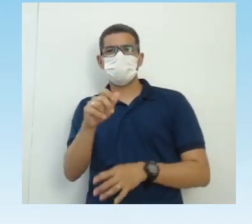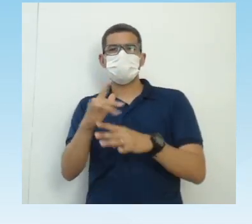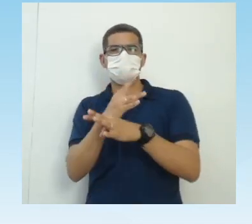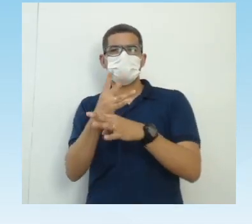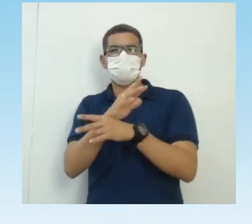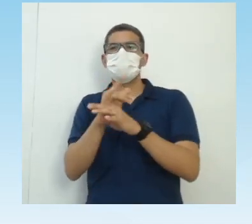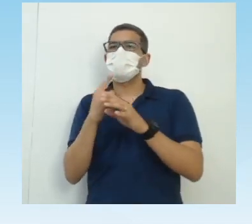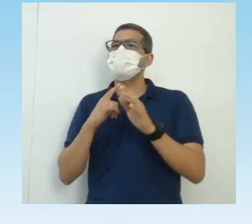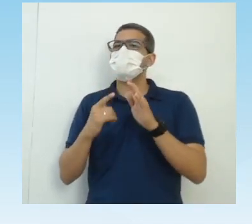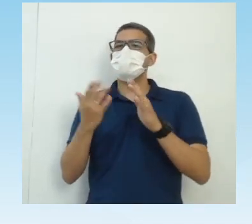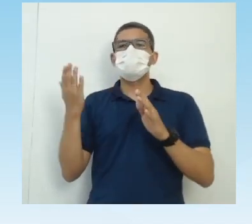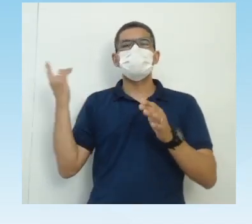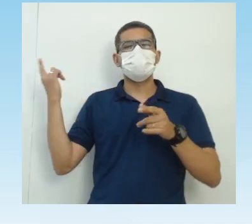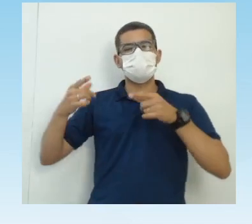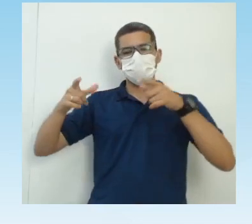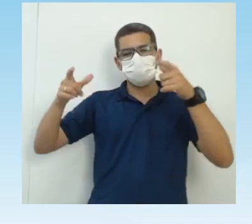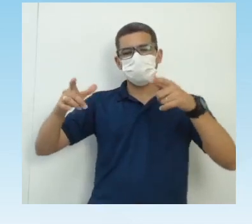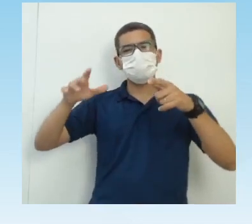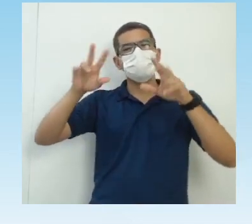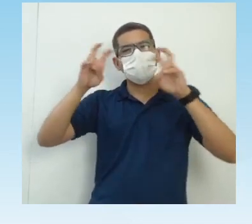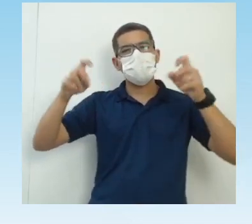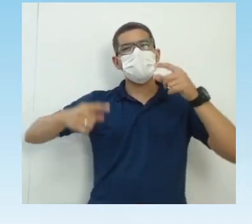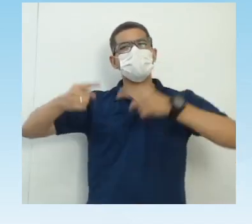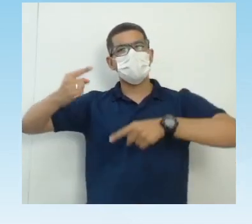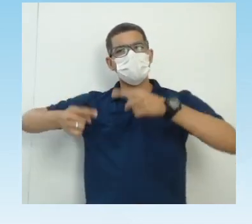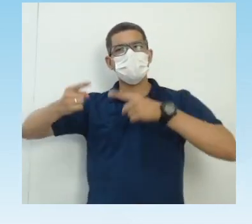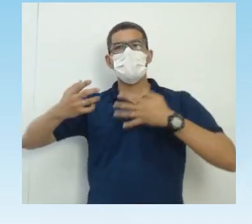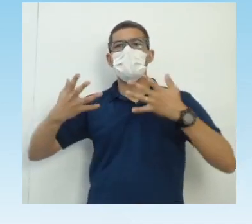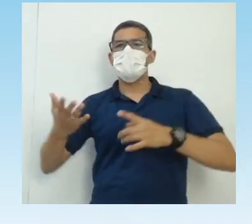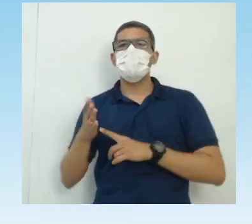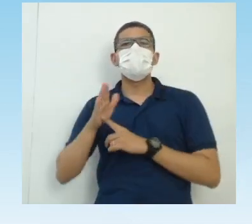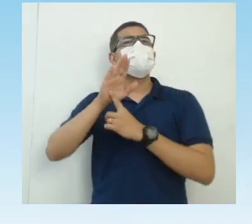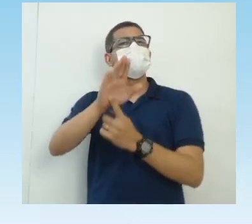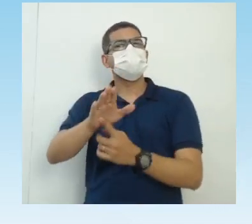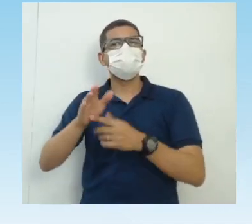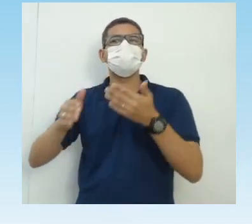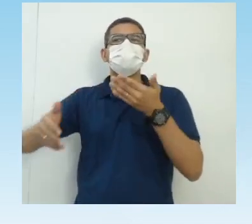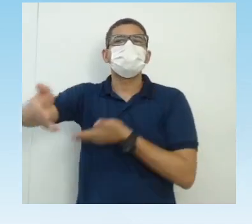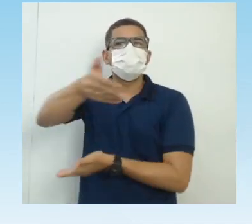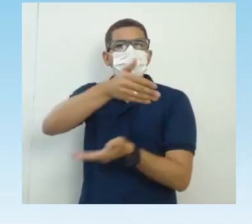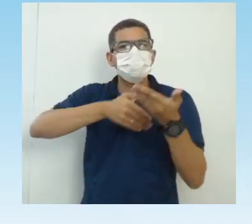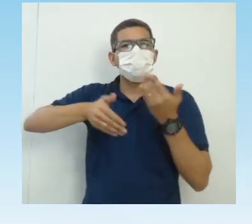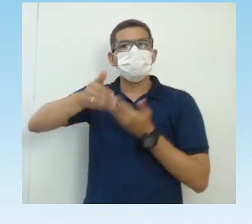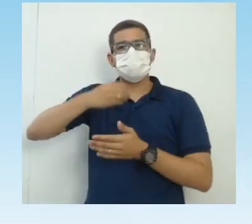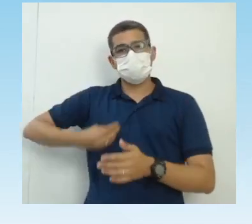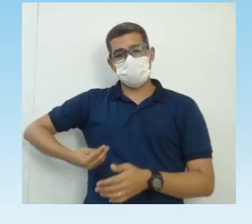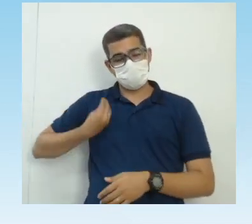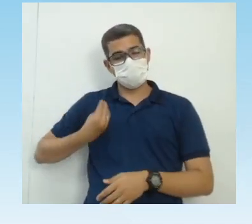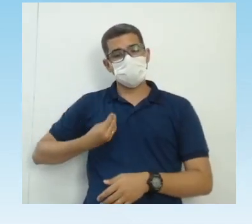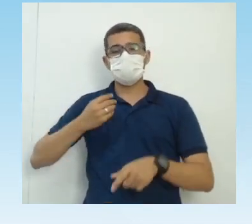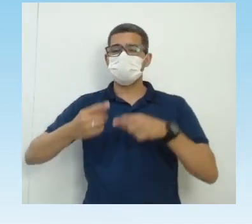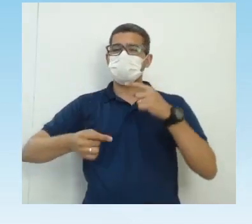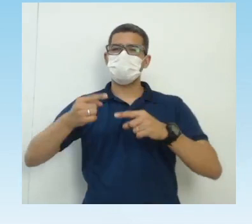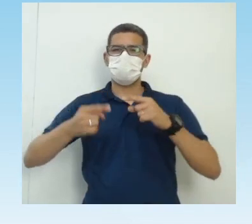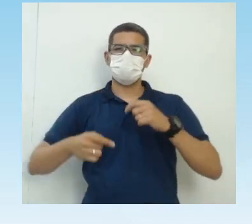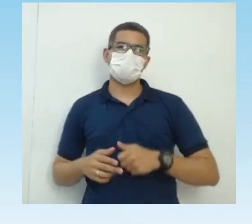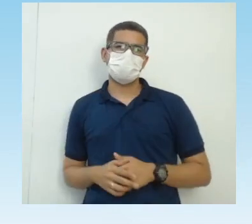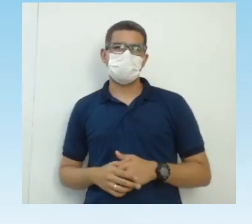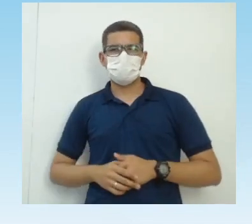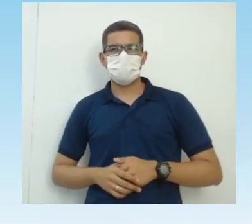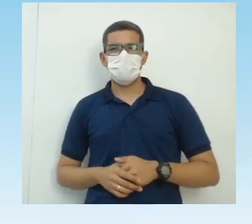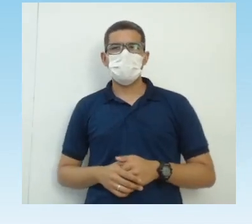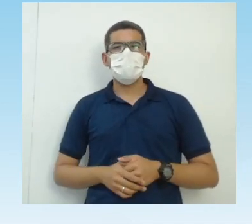cenário político da época, buscando representação e participação na vida política brasileira. Contudo,